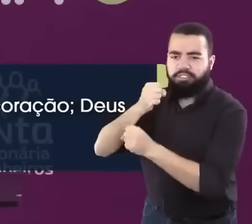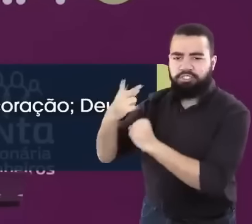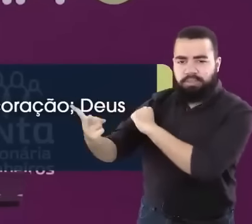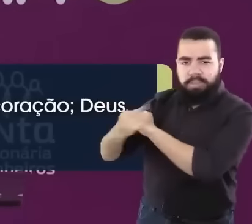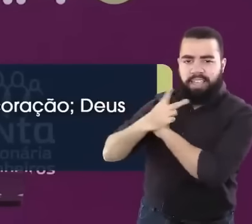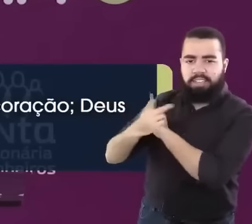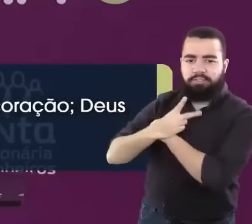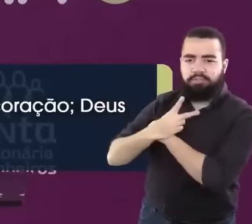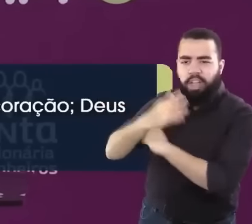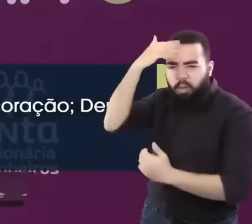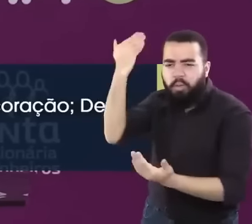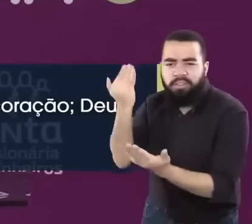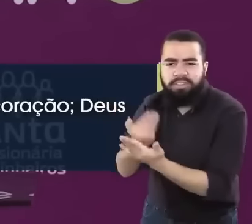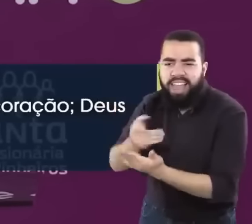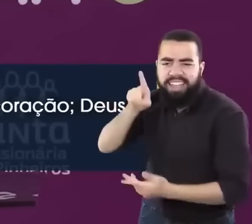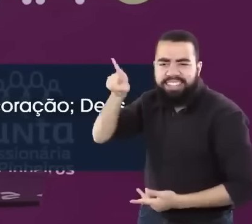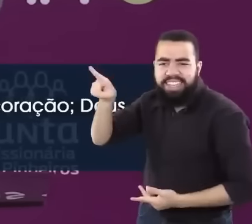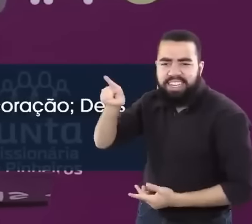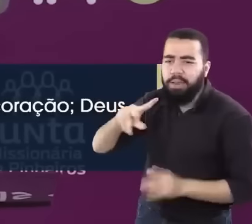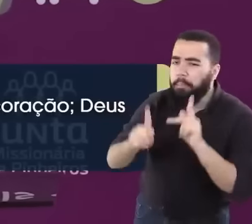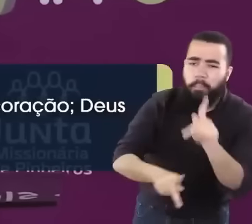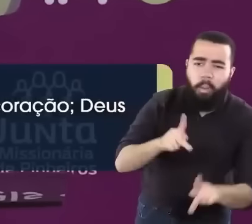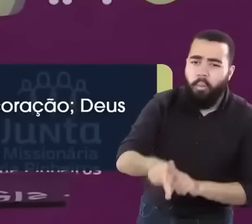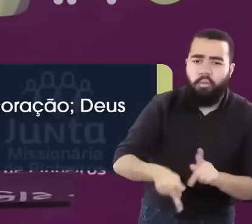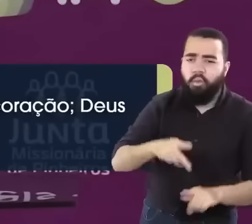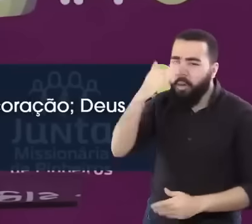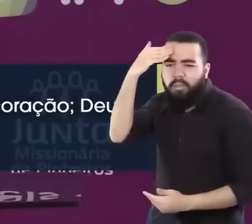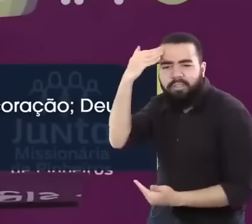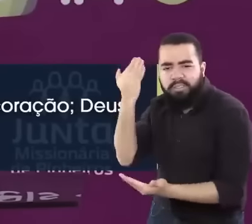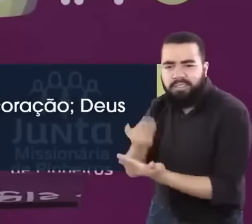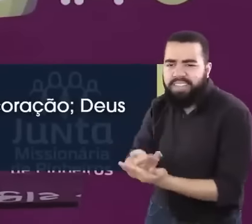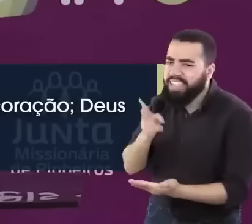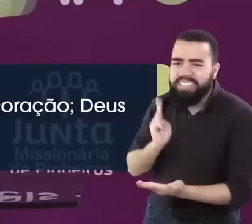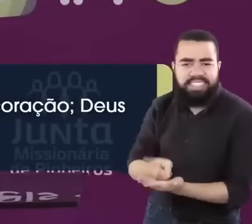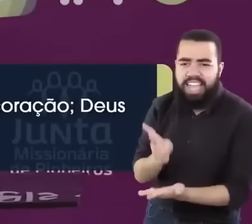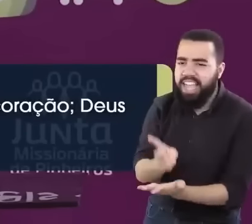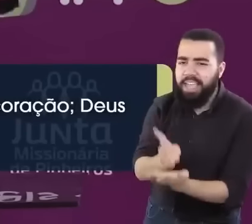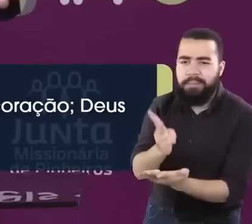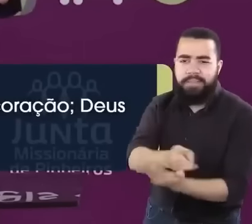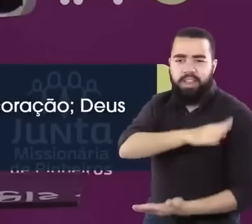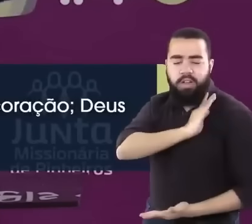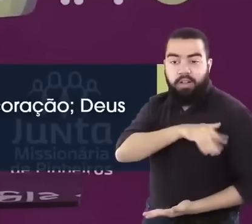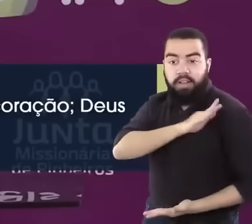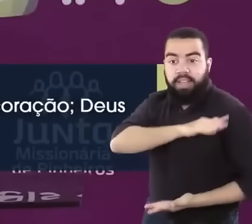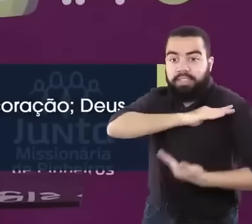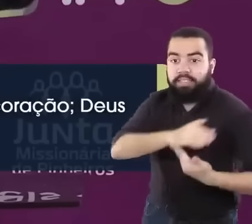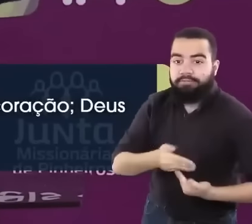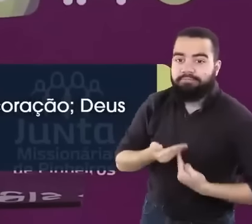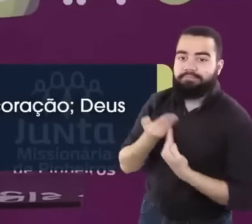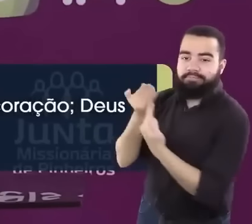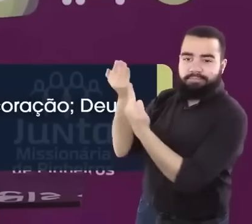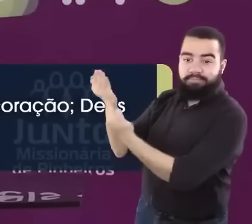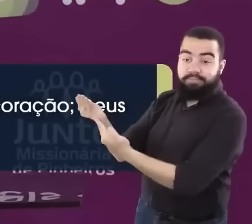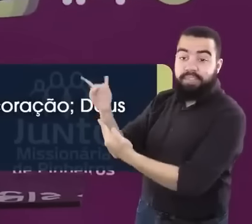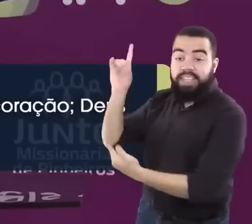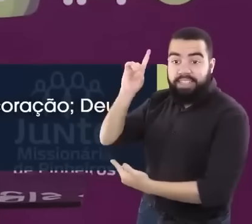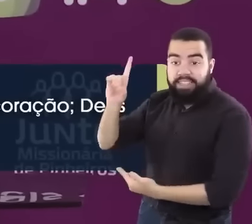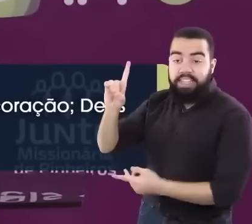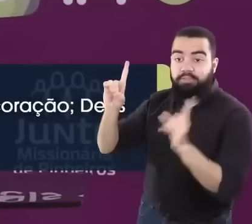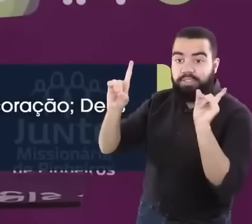povo tempo derramai perante ele o vosso coração Deus é o